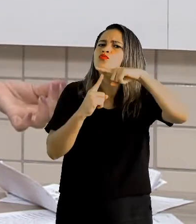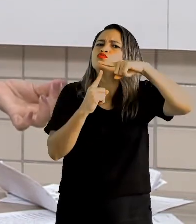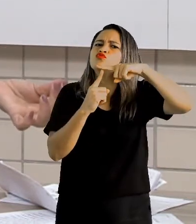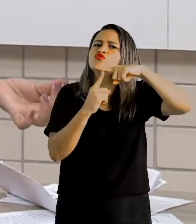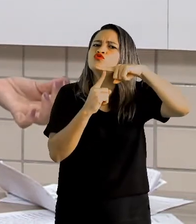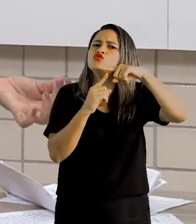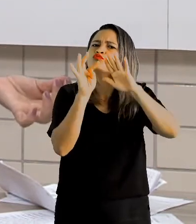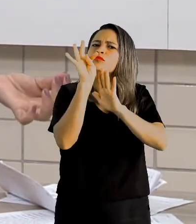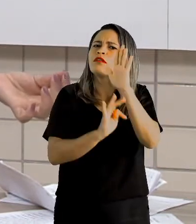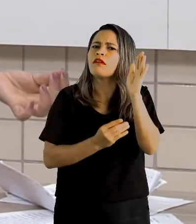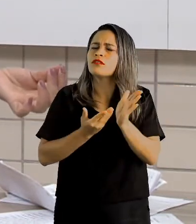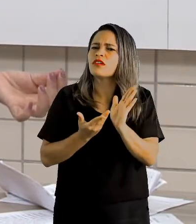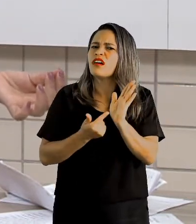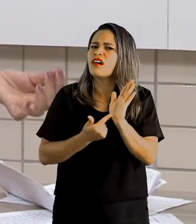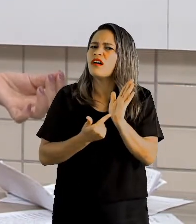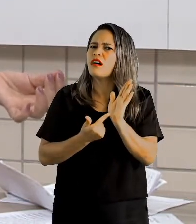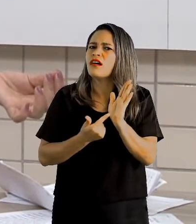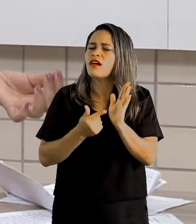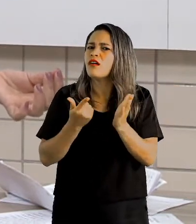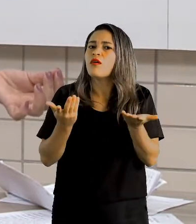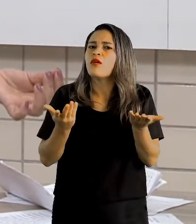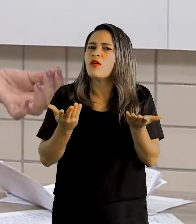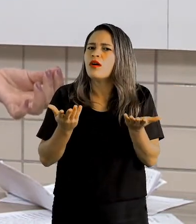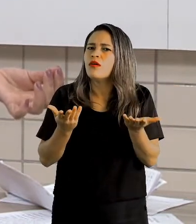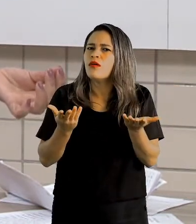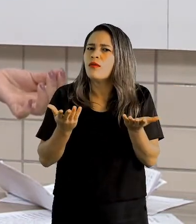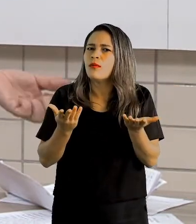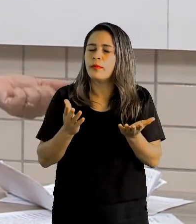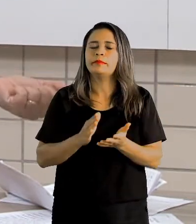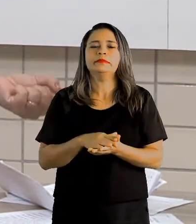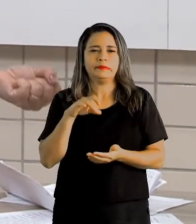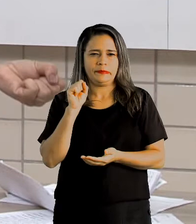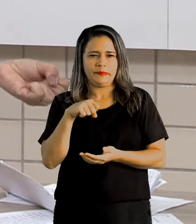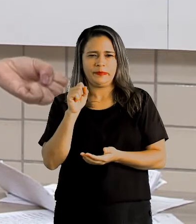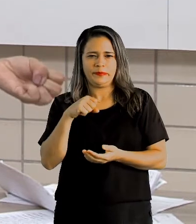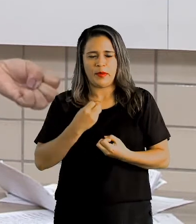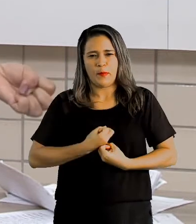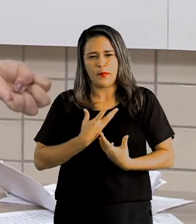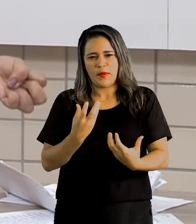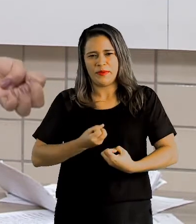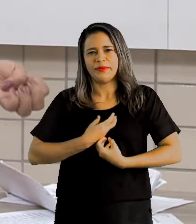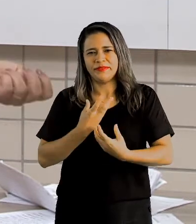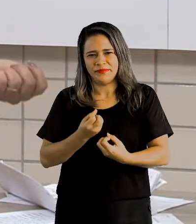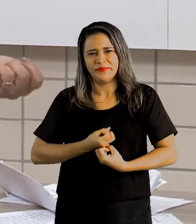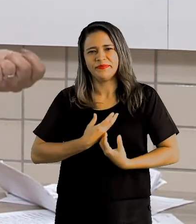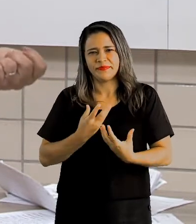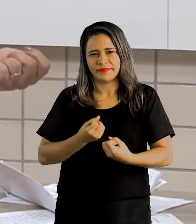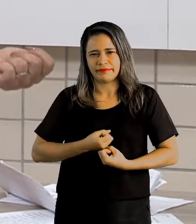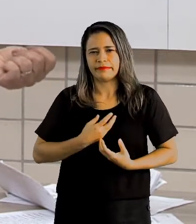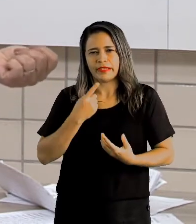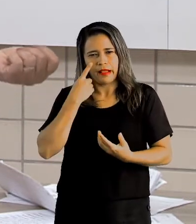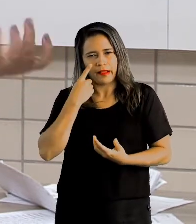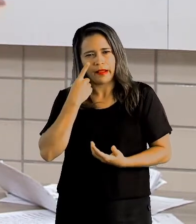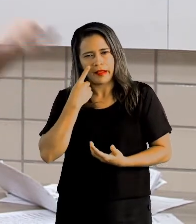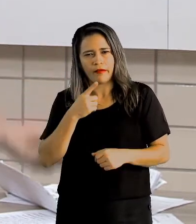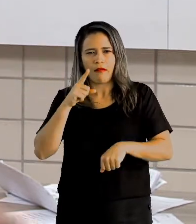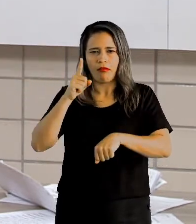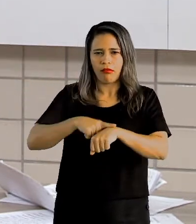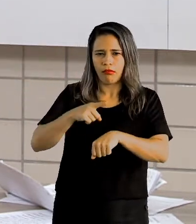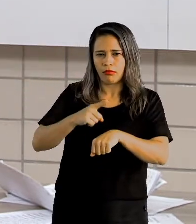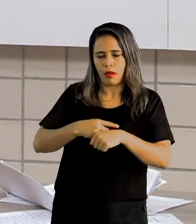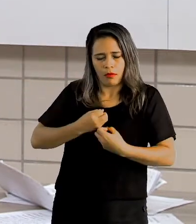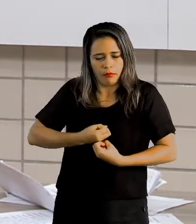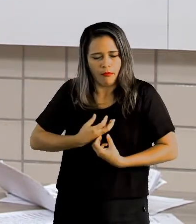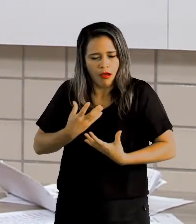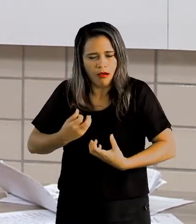esse? Pensaram? Isso mesmo, é um poema, ele trabalha sobre o tempo de forma